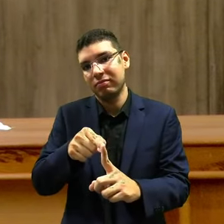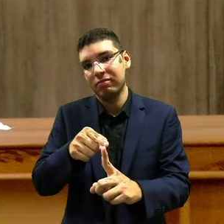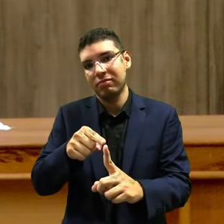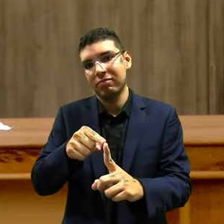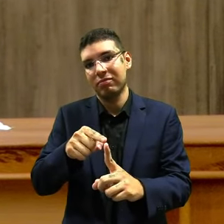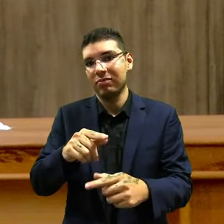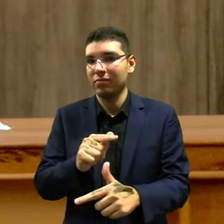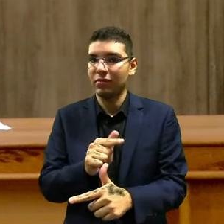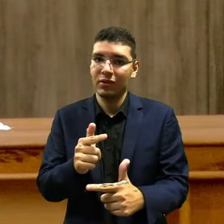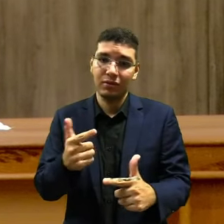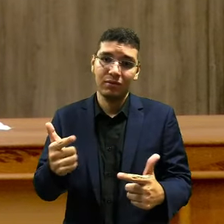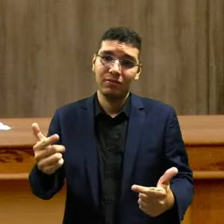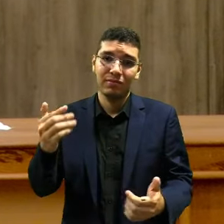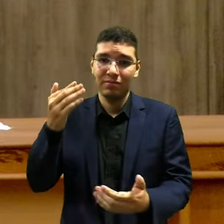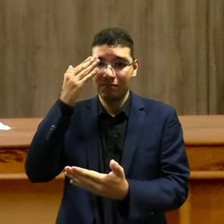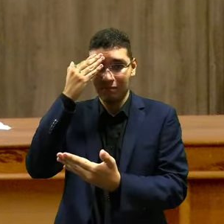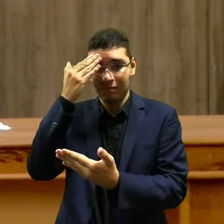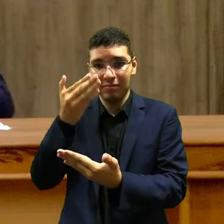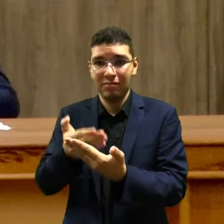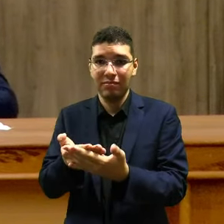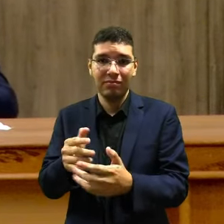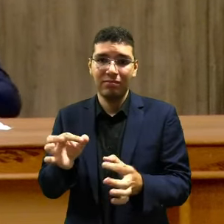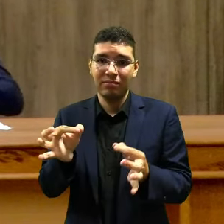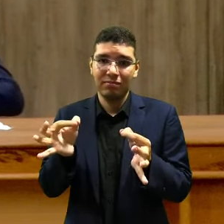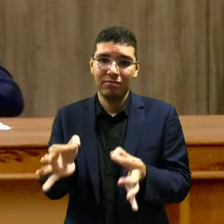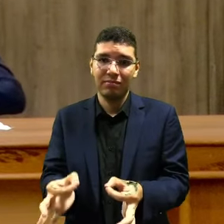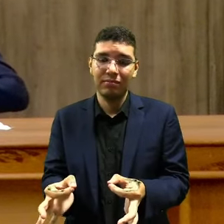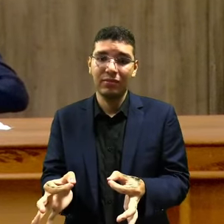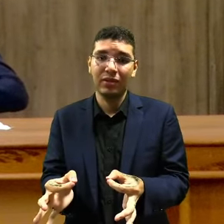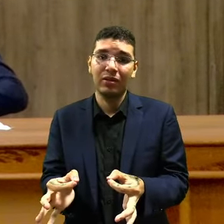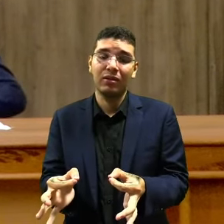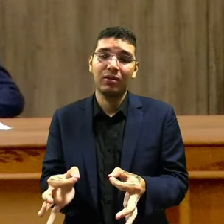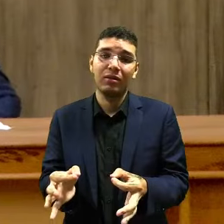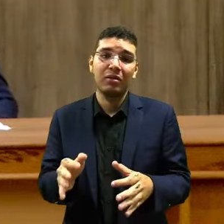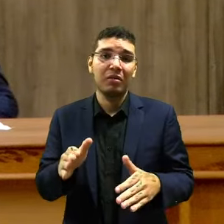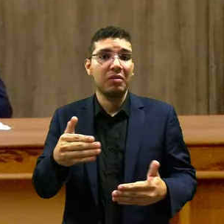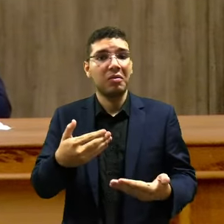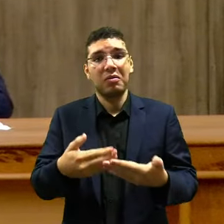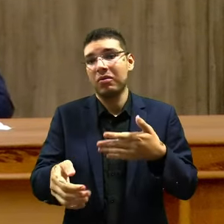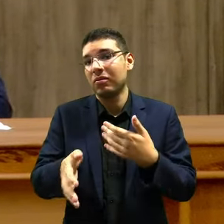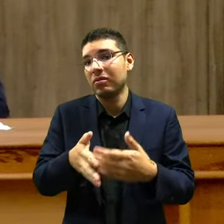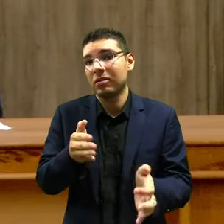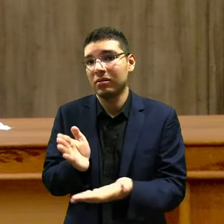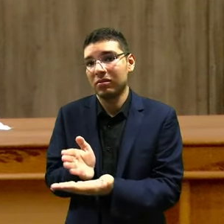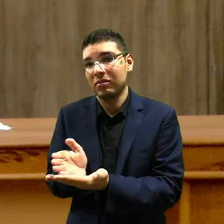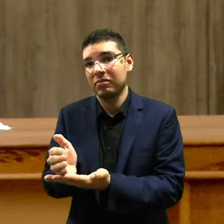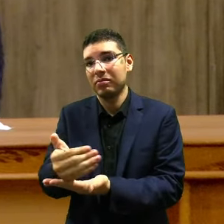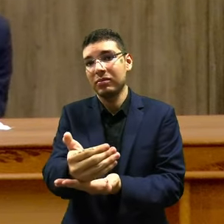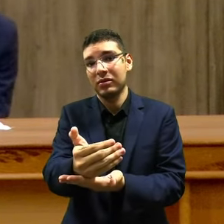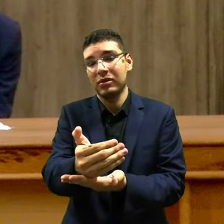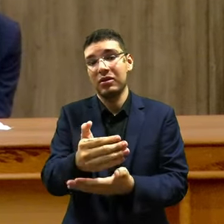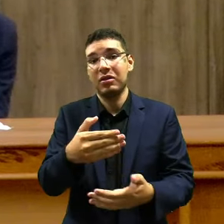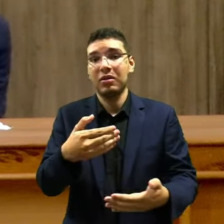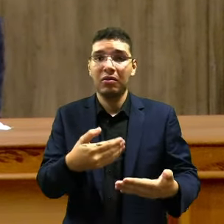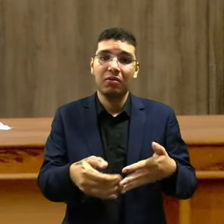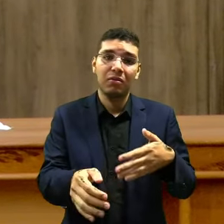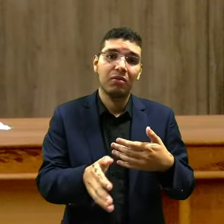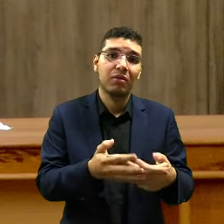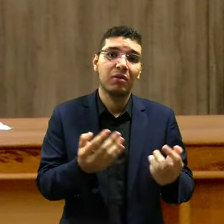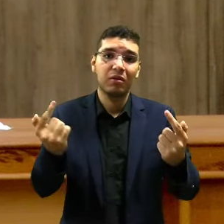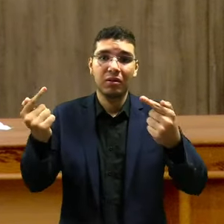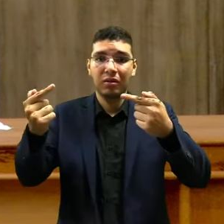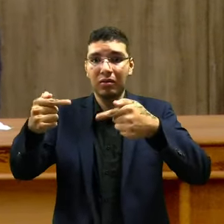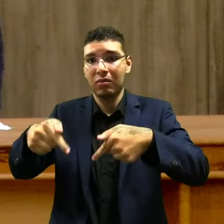ele não tem convicção por qualquer coisa abandona a igreja por qualquer coisa é contra pastor por qualquer movimento ele vai